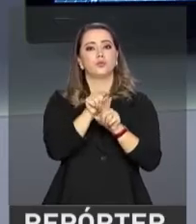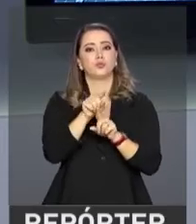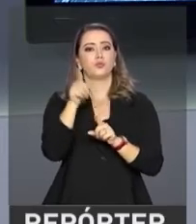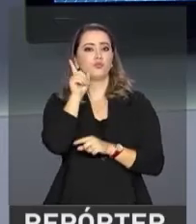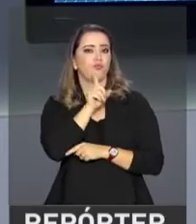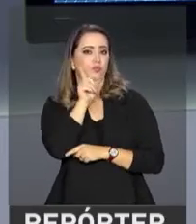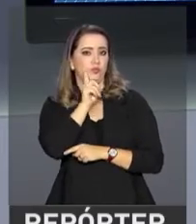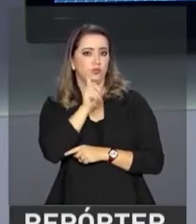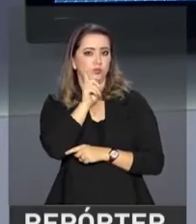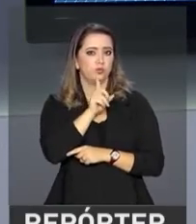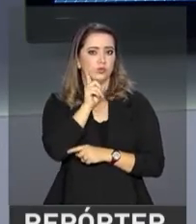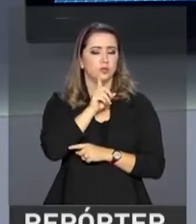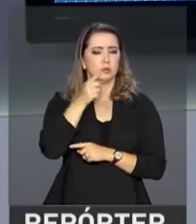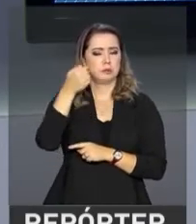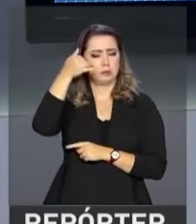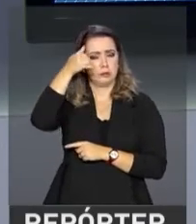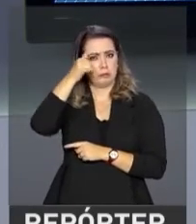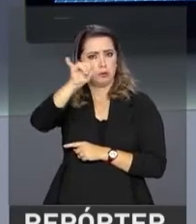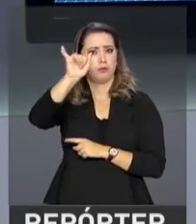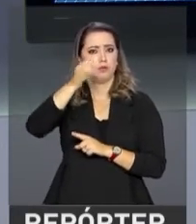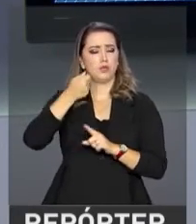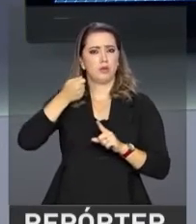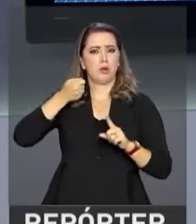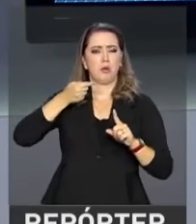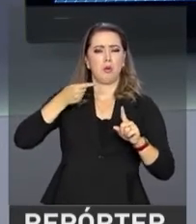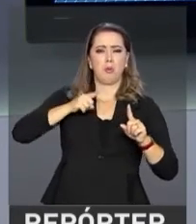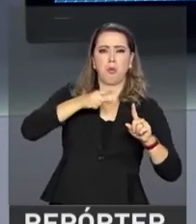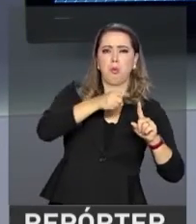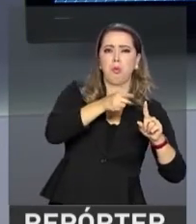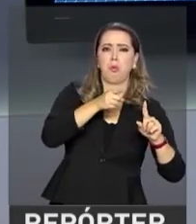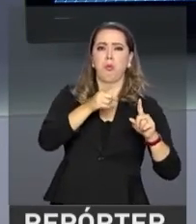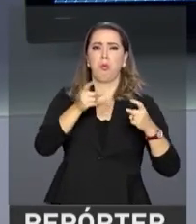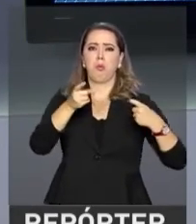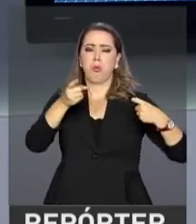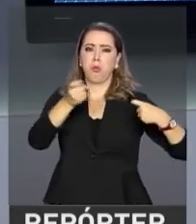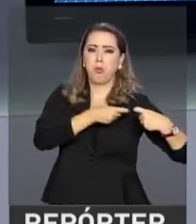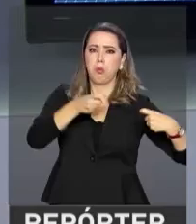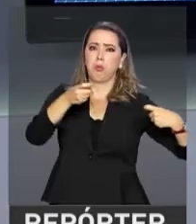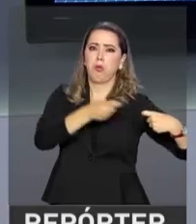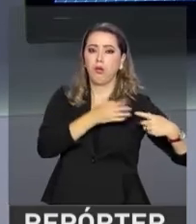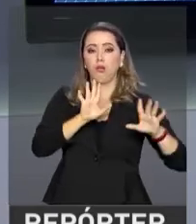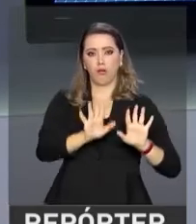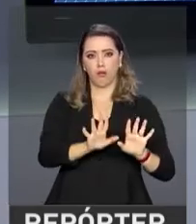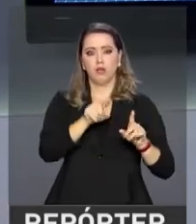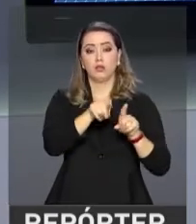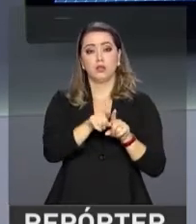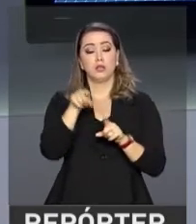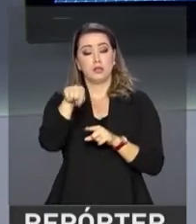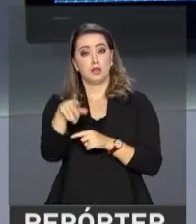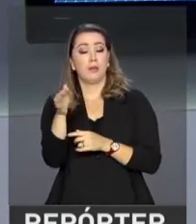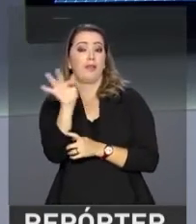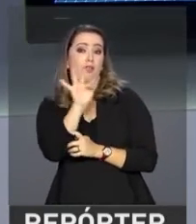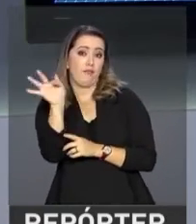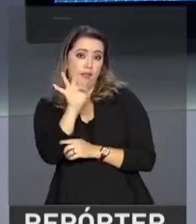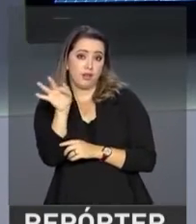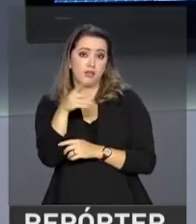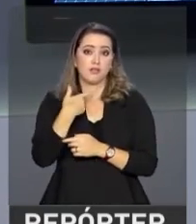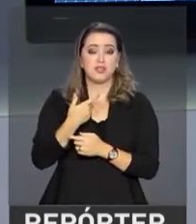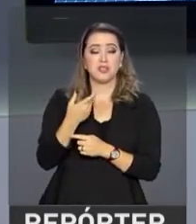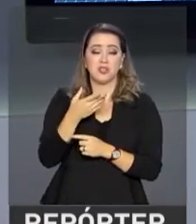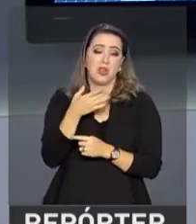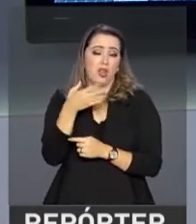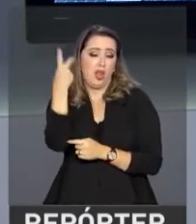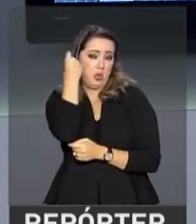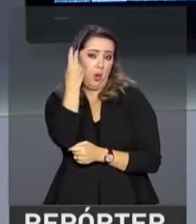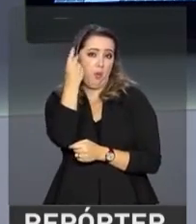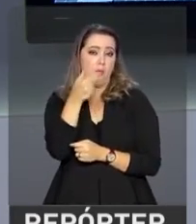e sobre o manifesto de mulheres francesas pelo direito que os homens teriam de importuná los para a secretária um debate é